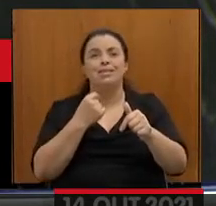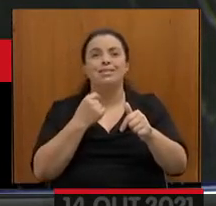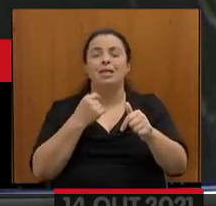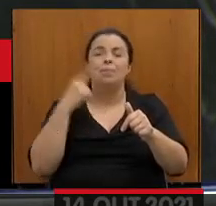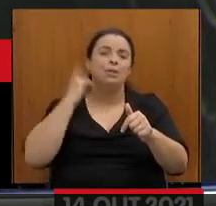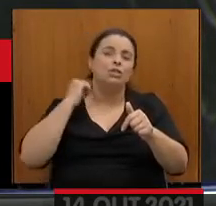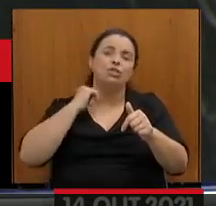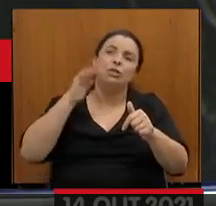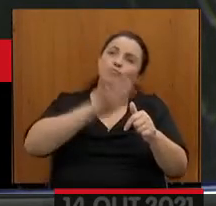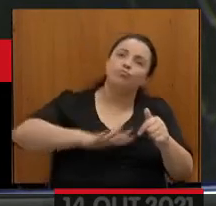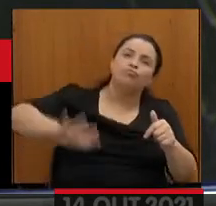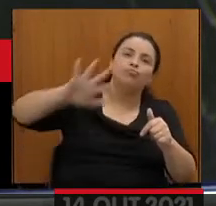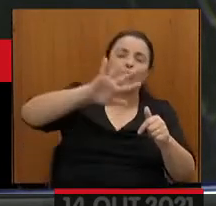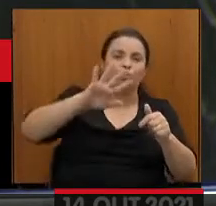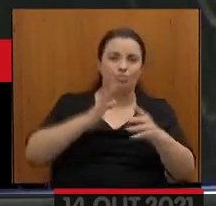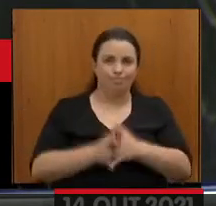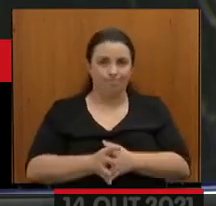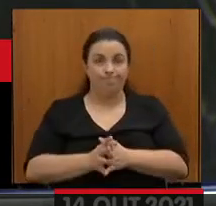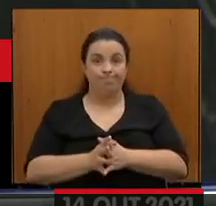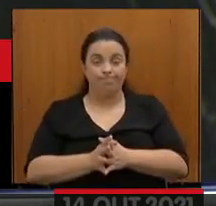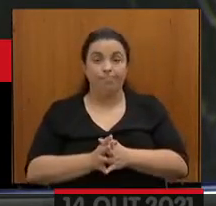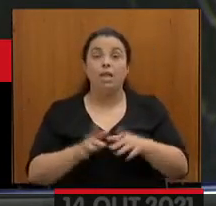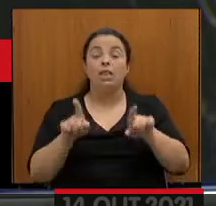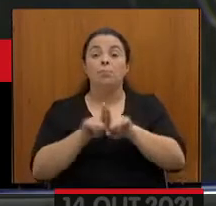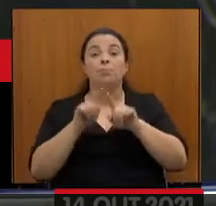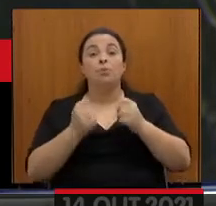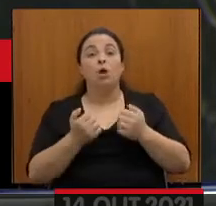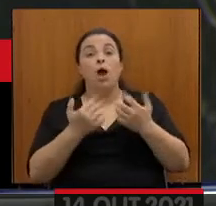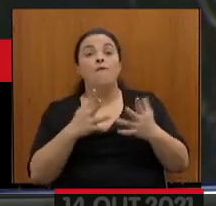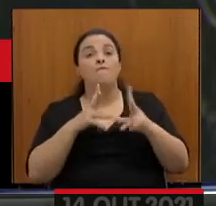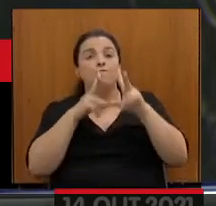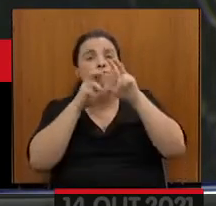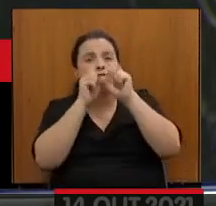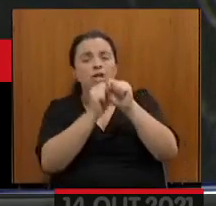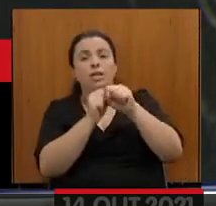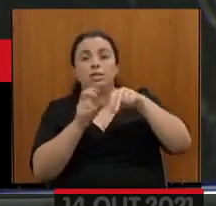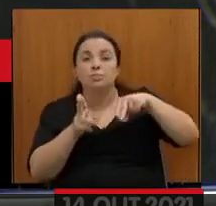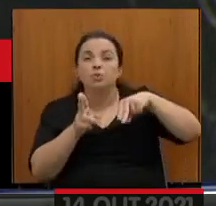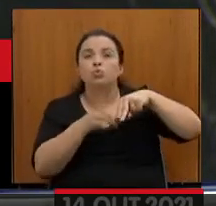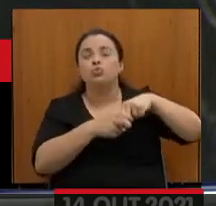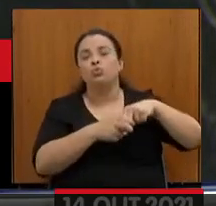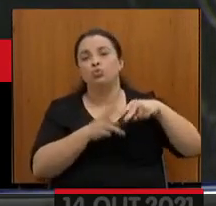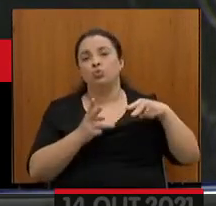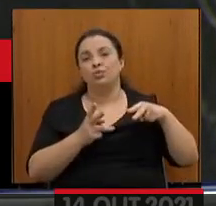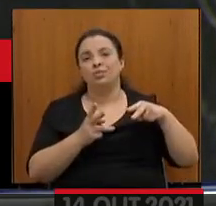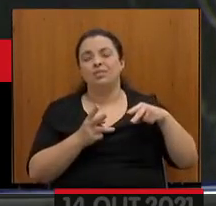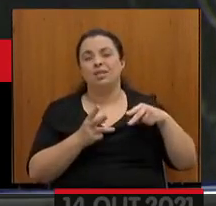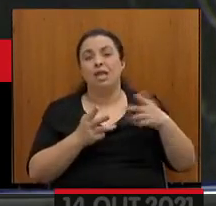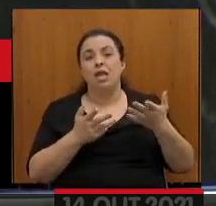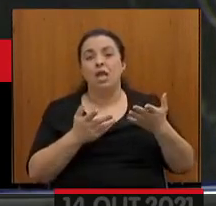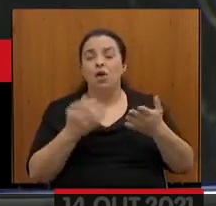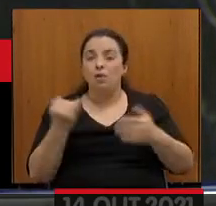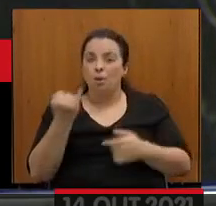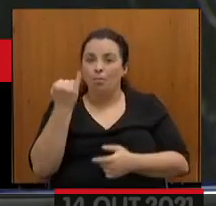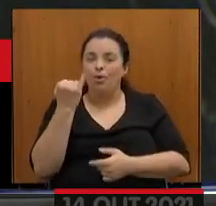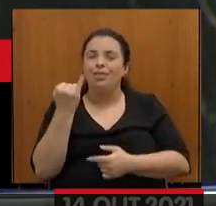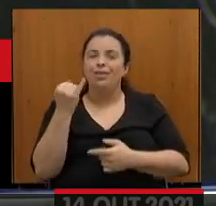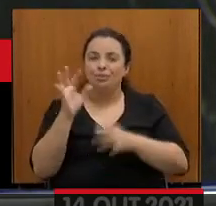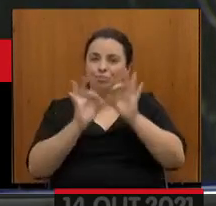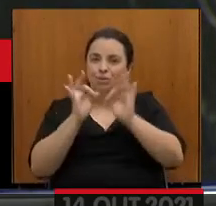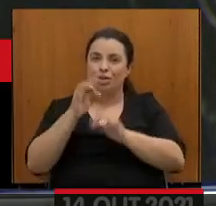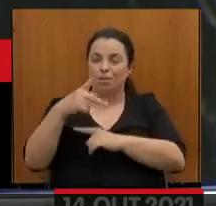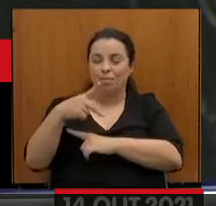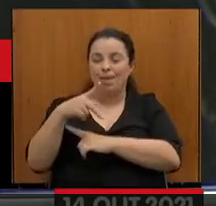Fortalecimento do SUS, né, foi bem dito aqui sobre a importância do PSF, e eu queria destacar que essa é uma